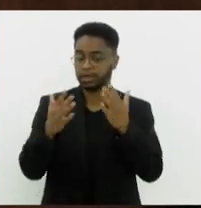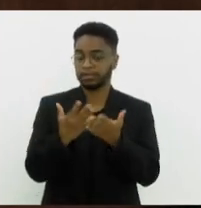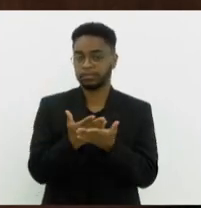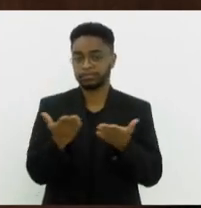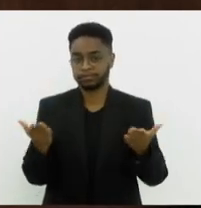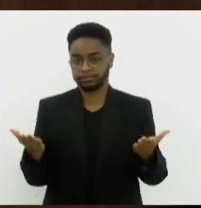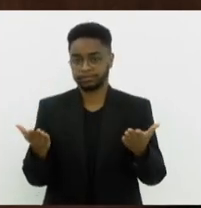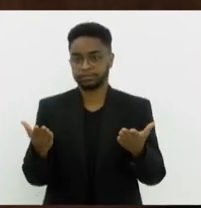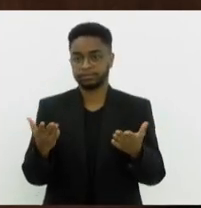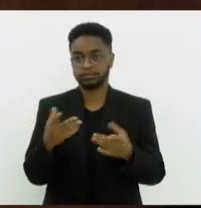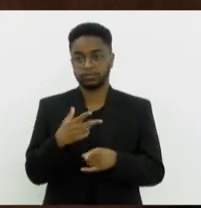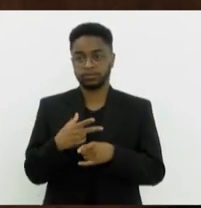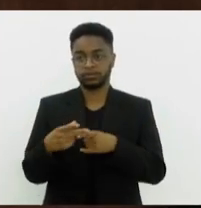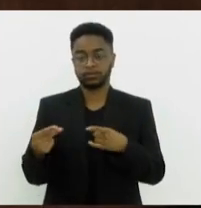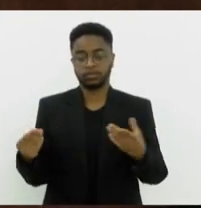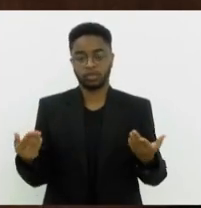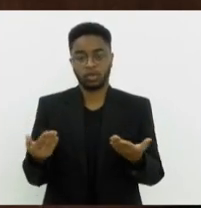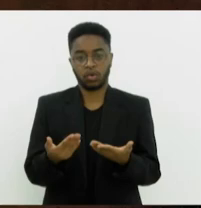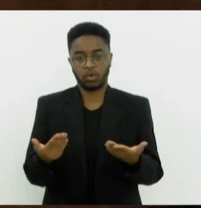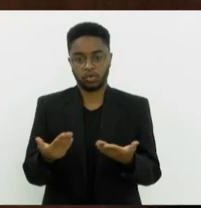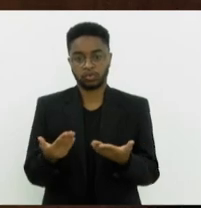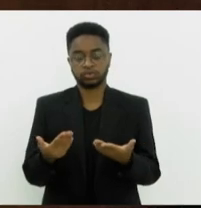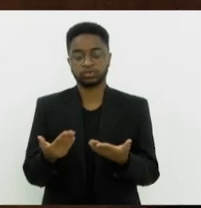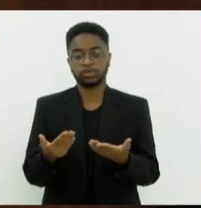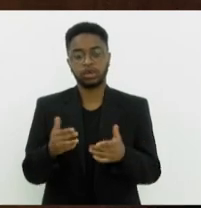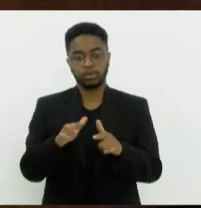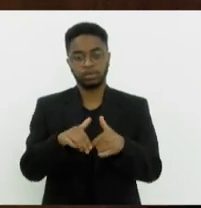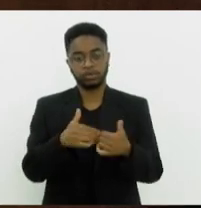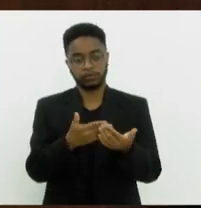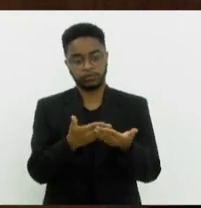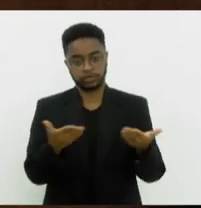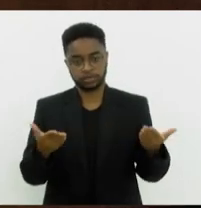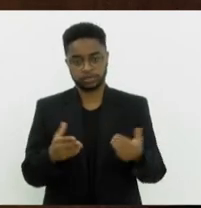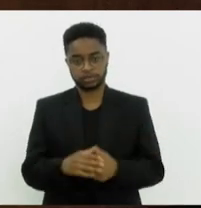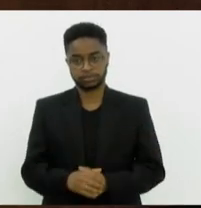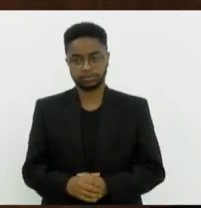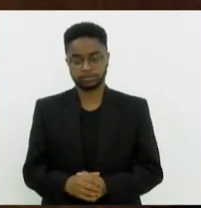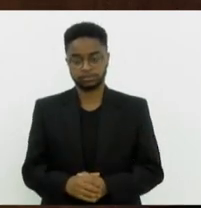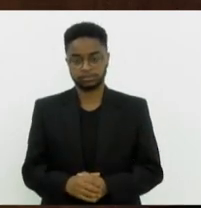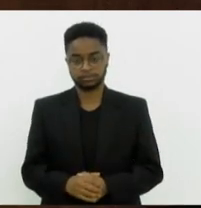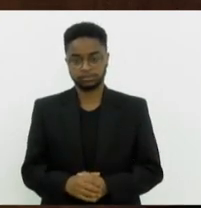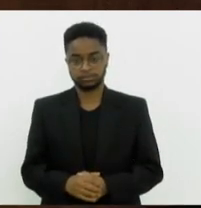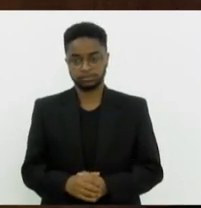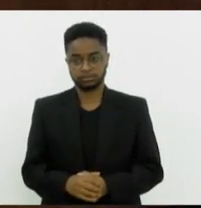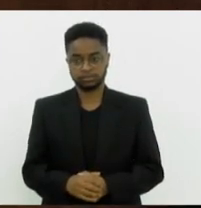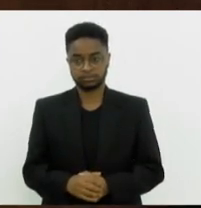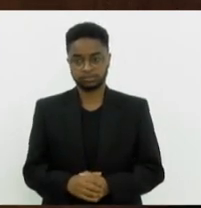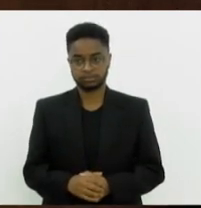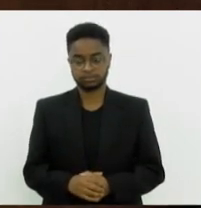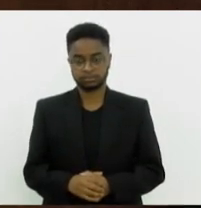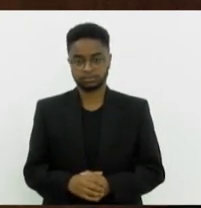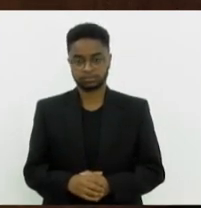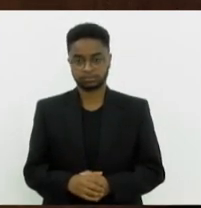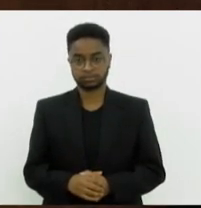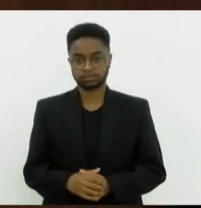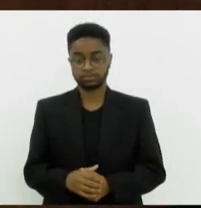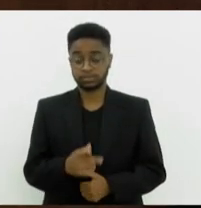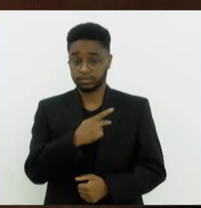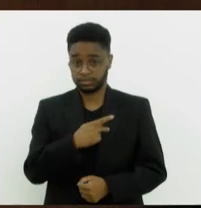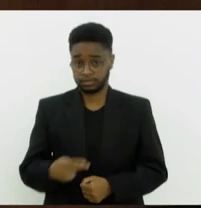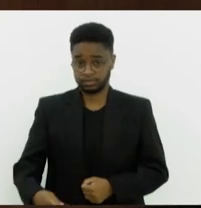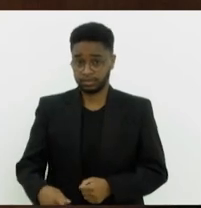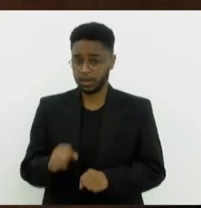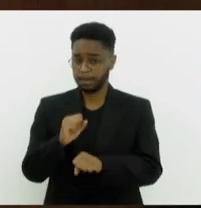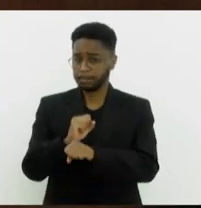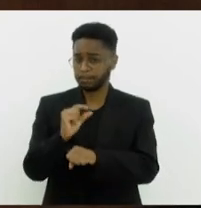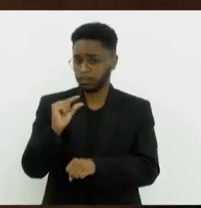vocês. A vitória de hoje é graças a todos vocês. Senhora Presidente, só um segundinho. Eu